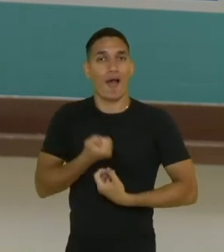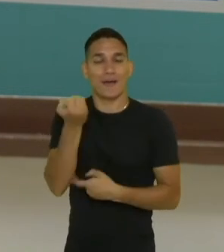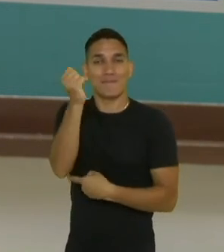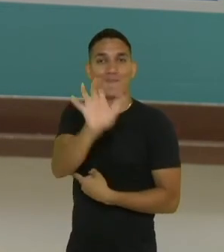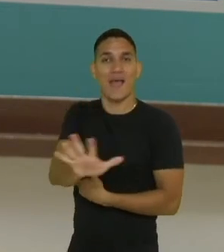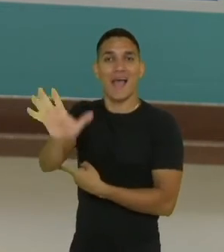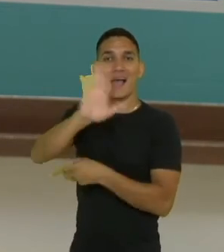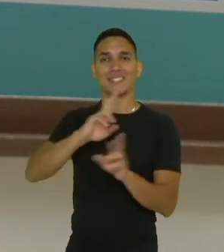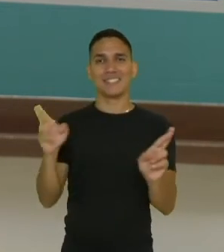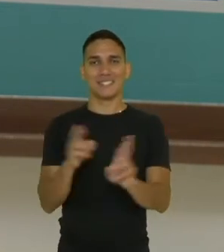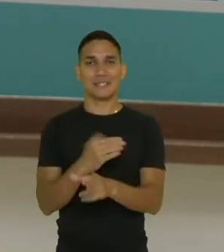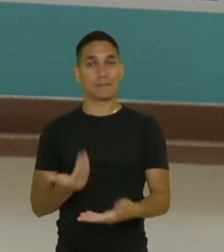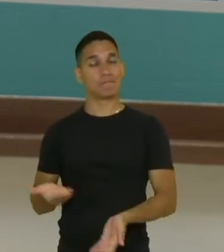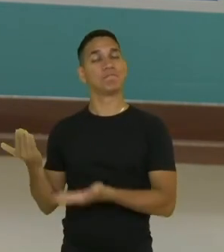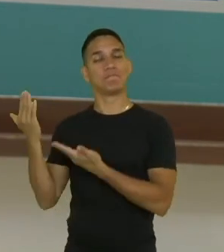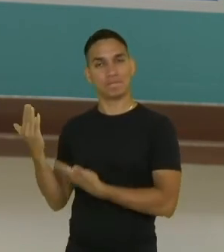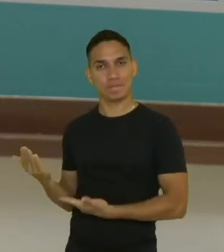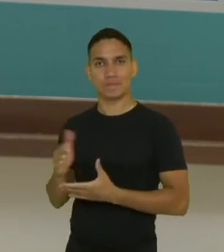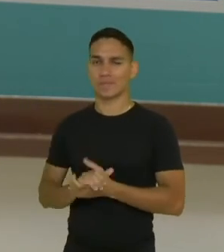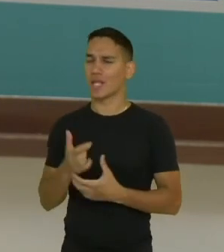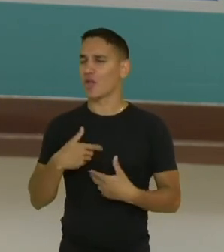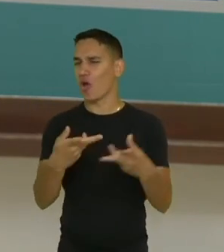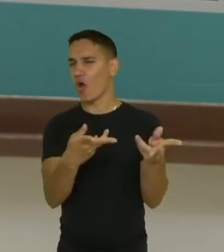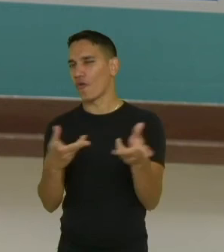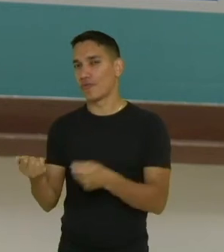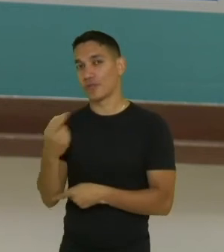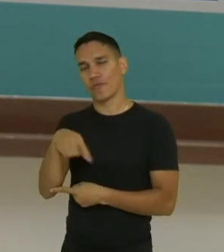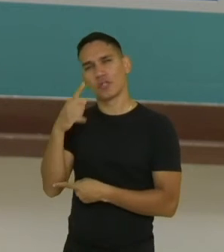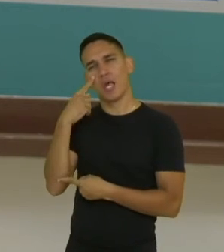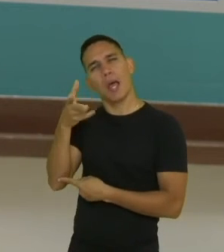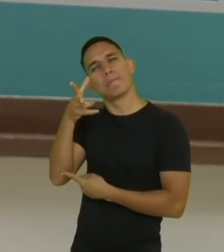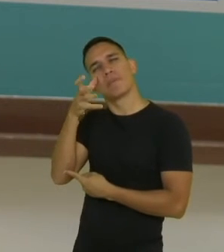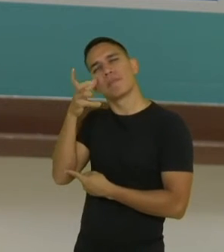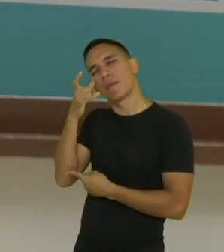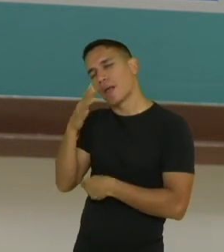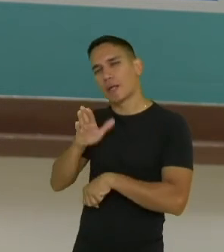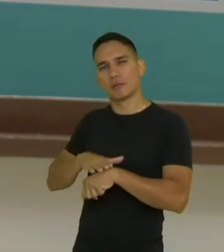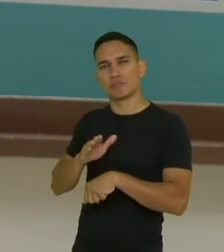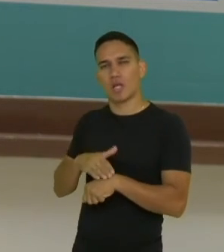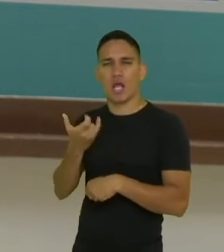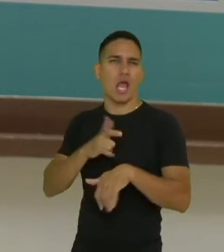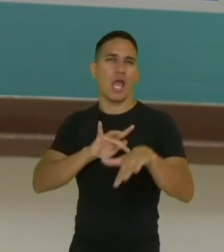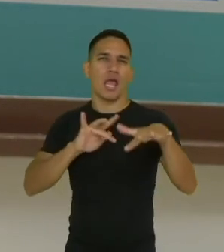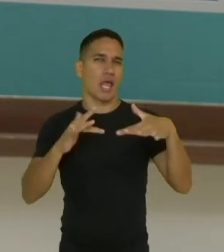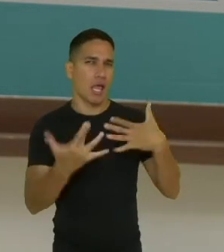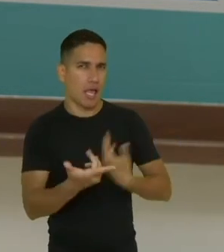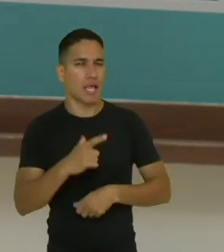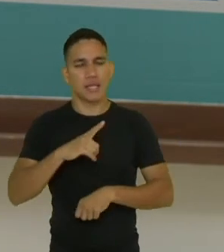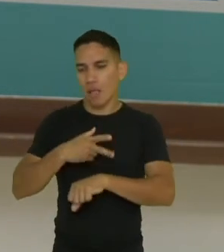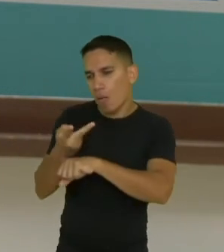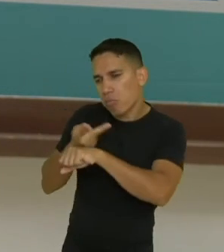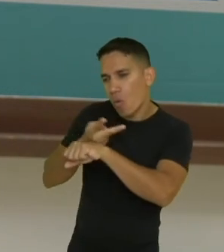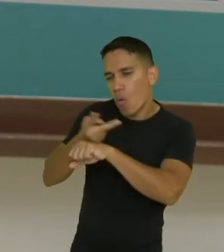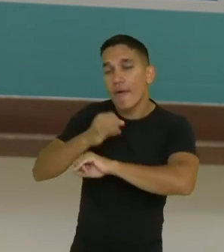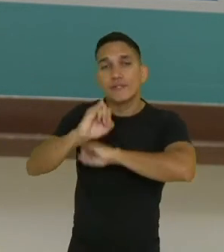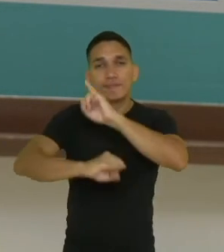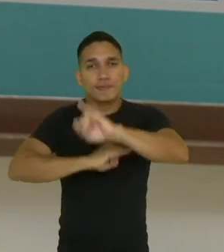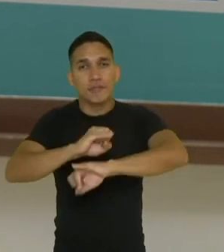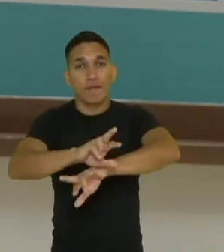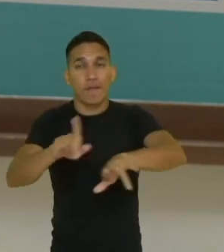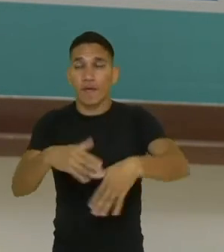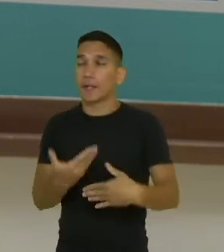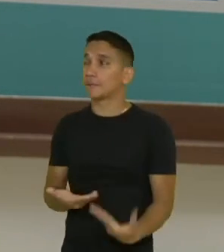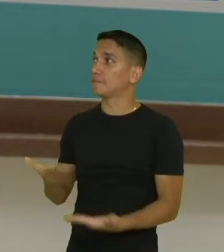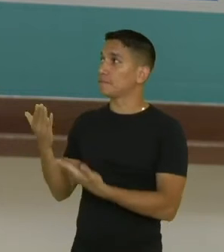relacionada à poesia. Eu convido você para observar nas redes sociais, procurar na internet, o trabalho